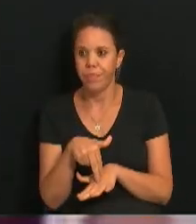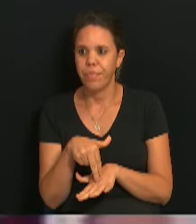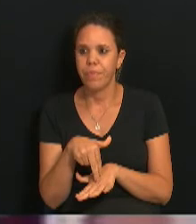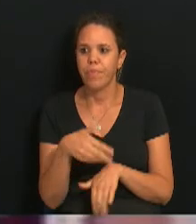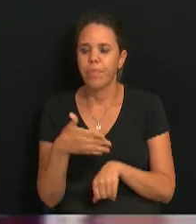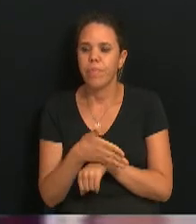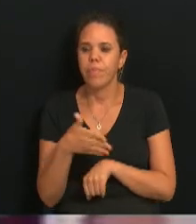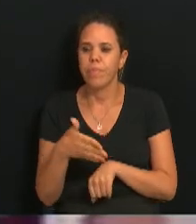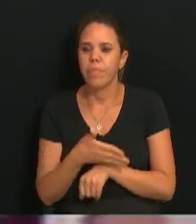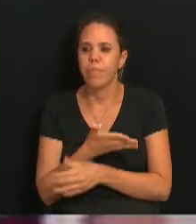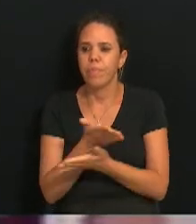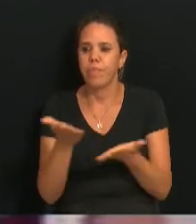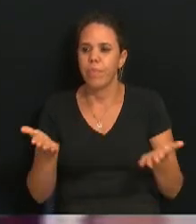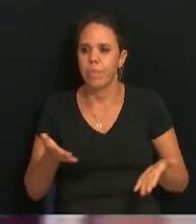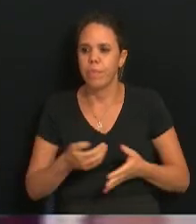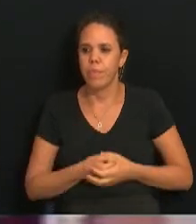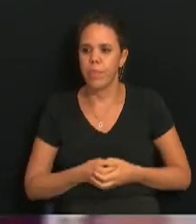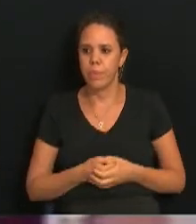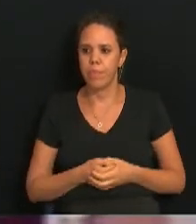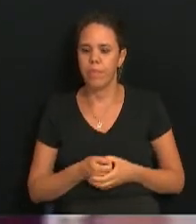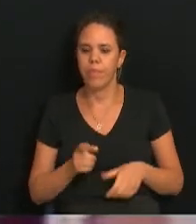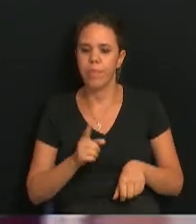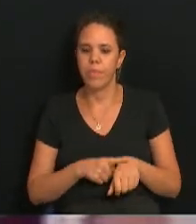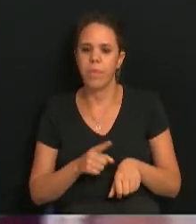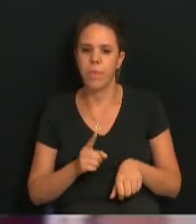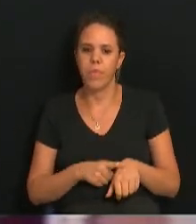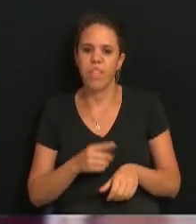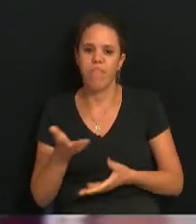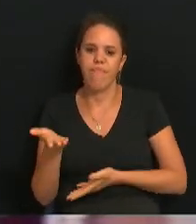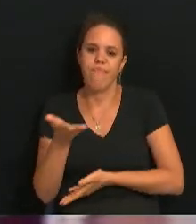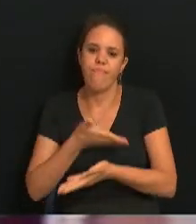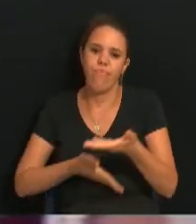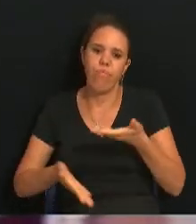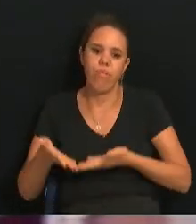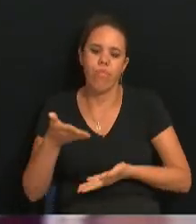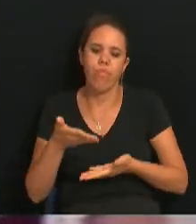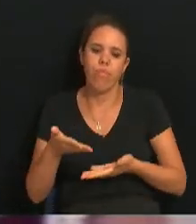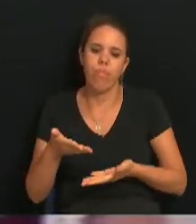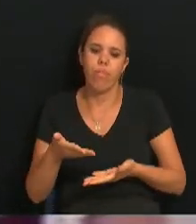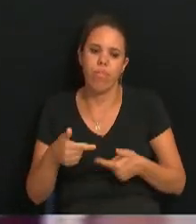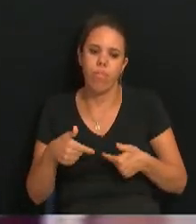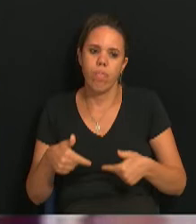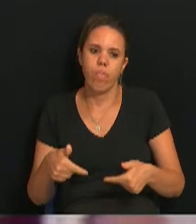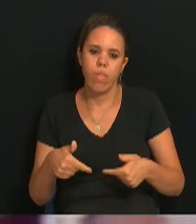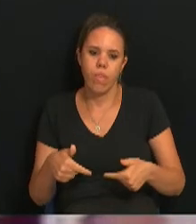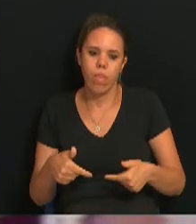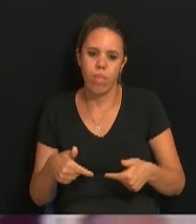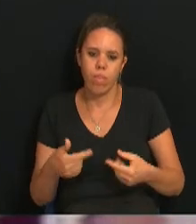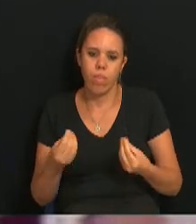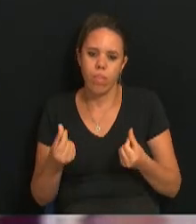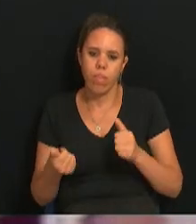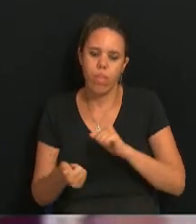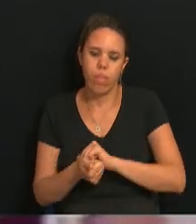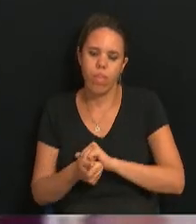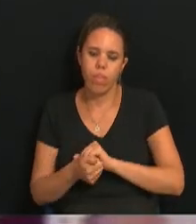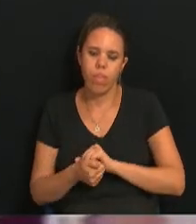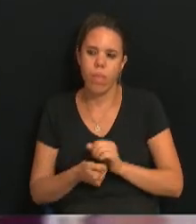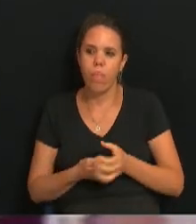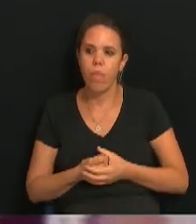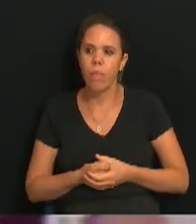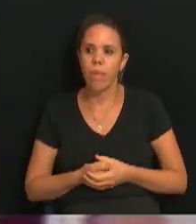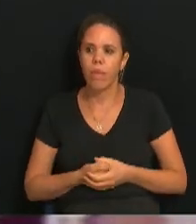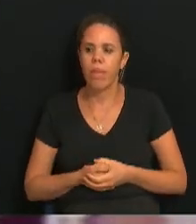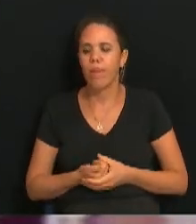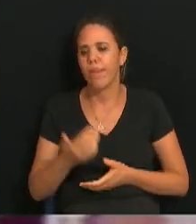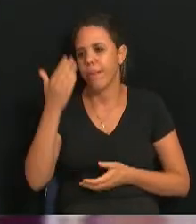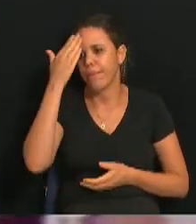partilhar com todos vocês esse momento de troca e de busca aí de qualidade da educação pública.